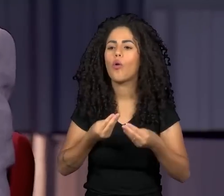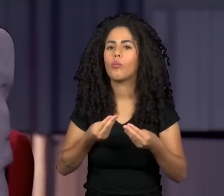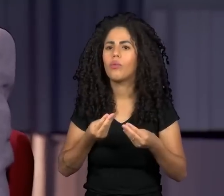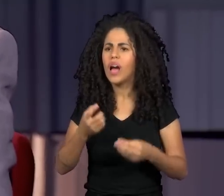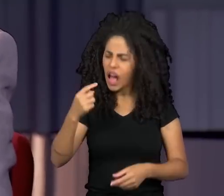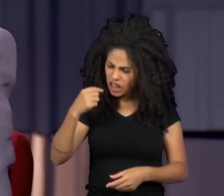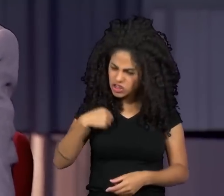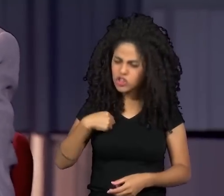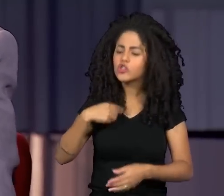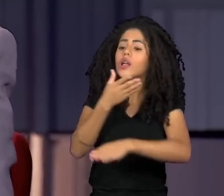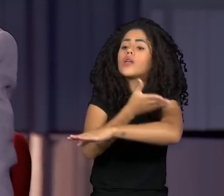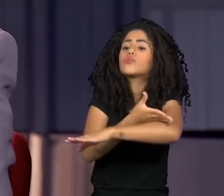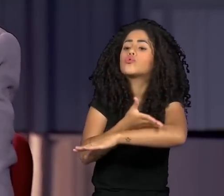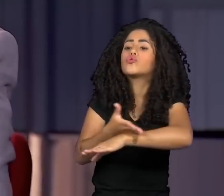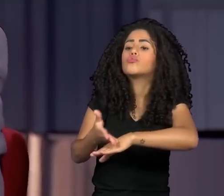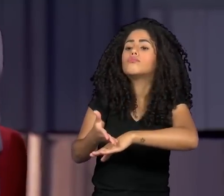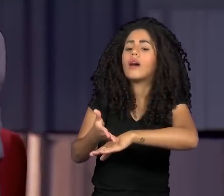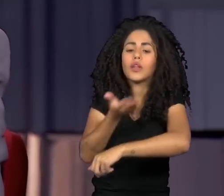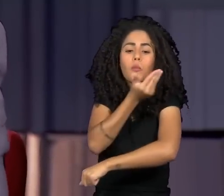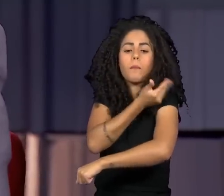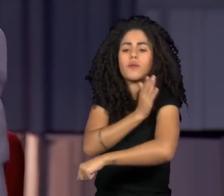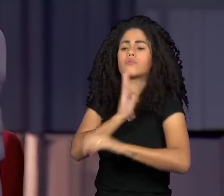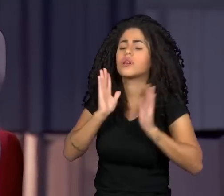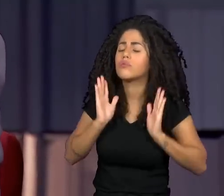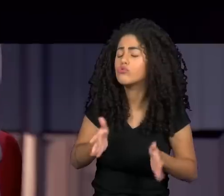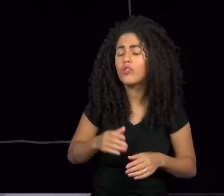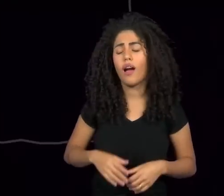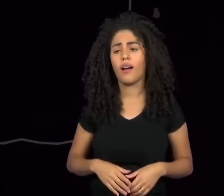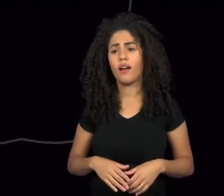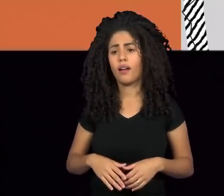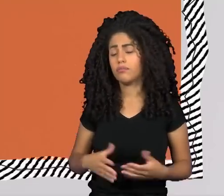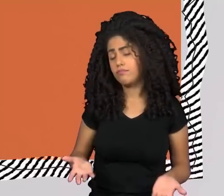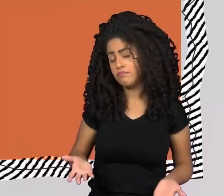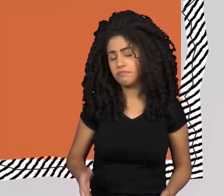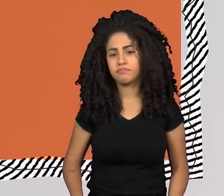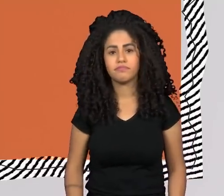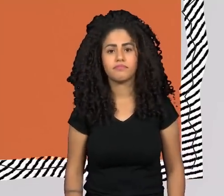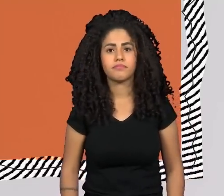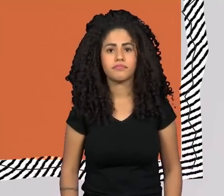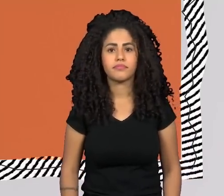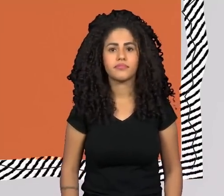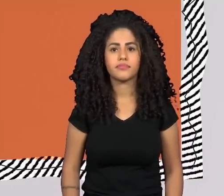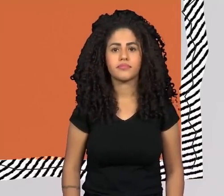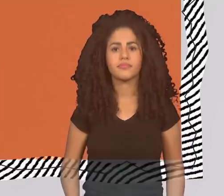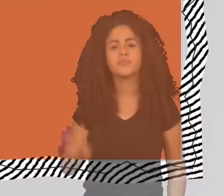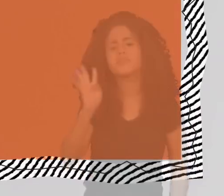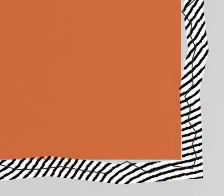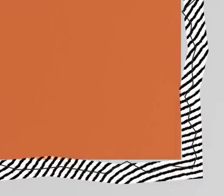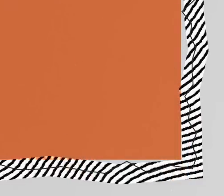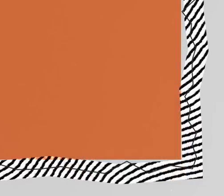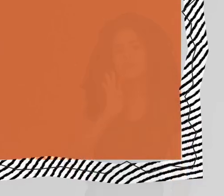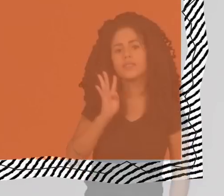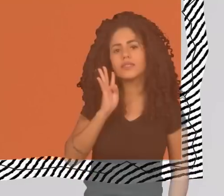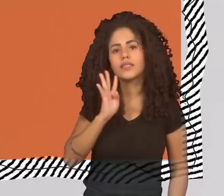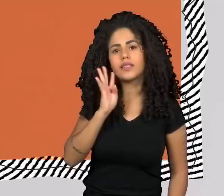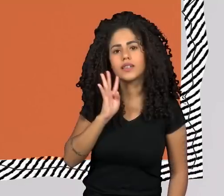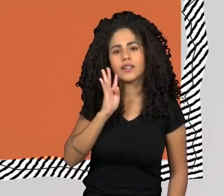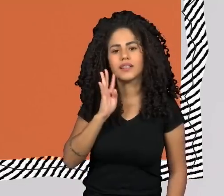irmão. Então, de verdade, vá chorar na cama que é quente. Sabe aquela vontade de agradar todo mundo?